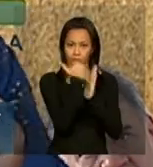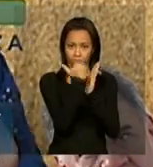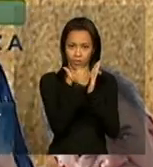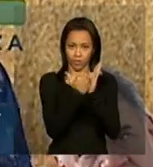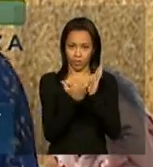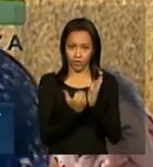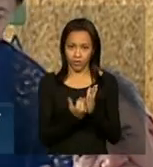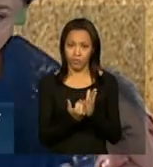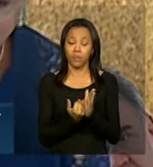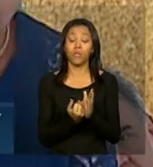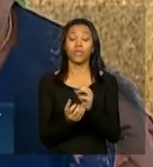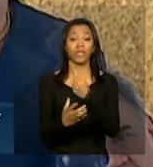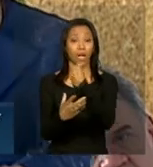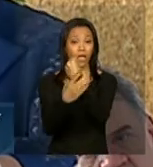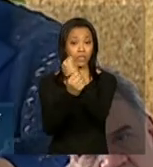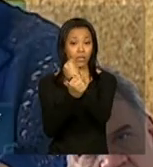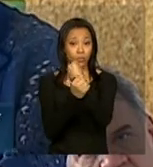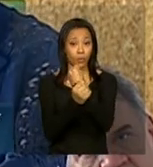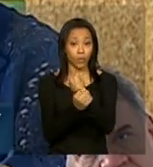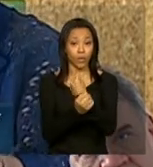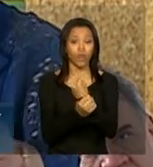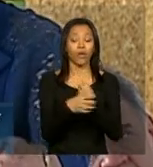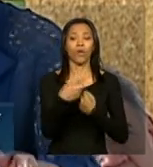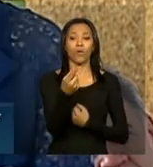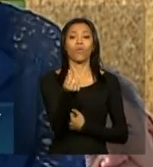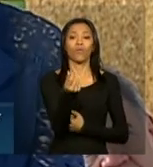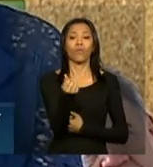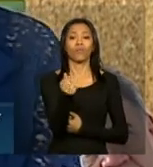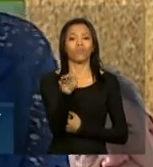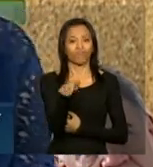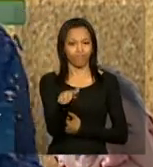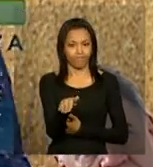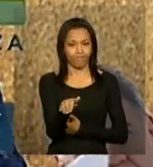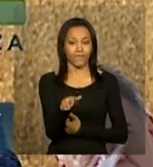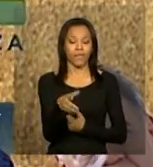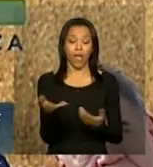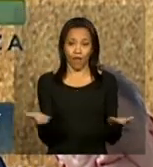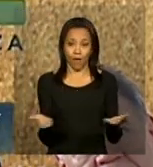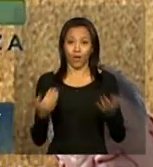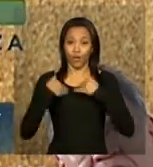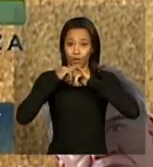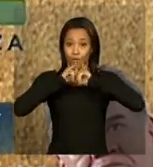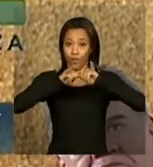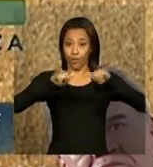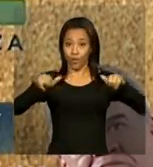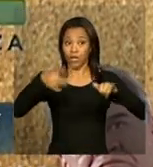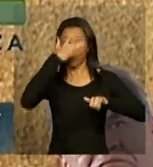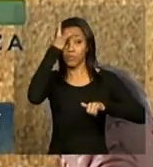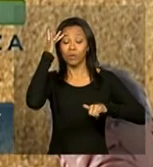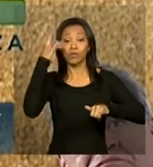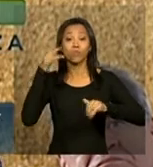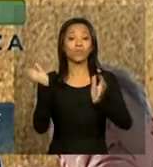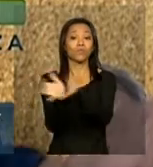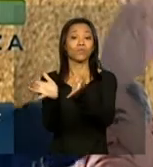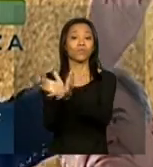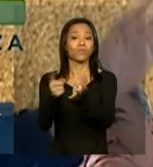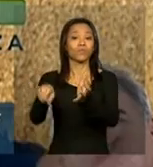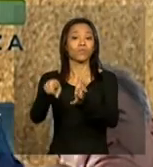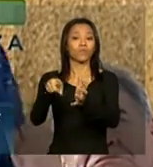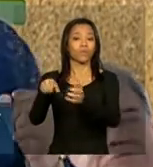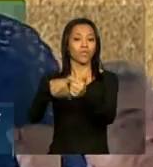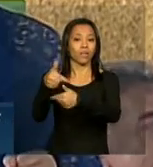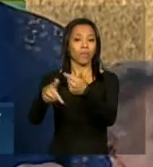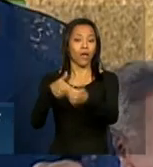do preço mínimo. E aí eu vou aproveitar e fazer um anúncio que o pessoal do algodão está